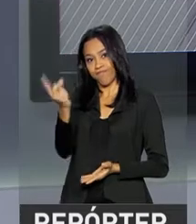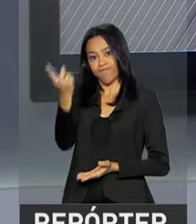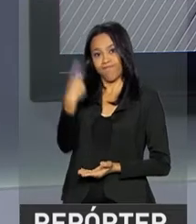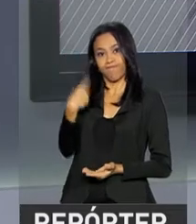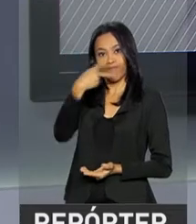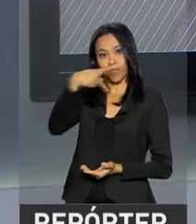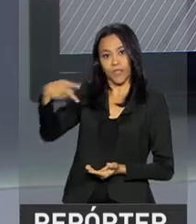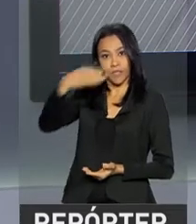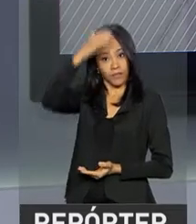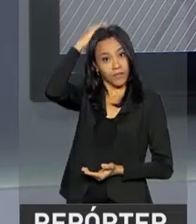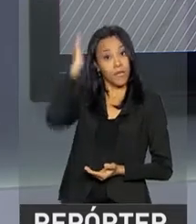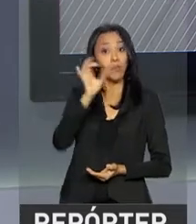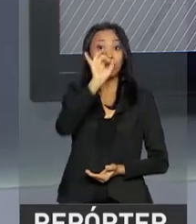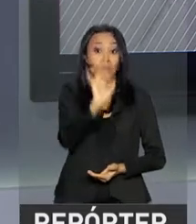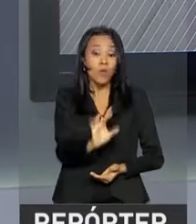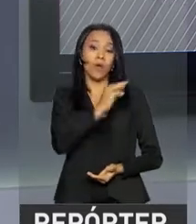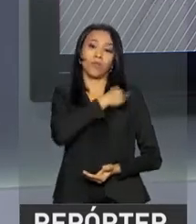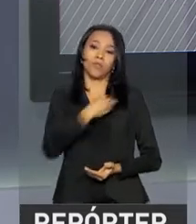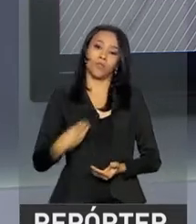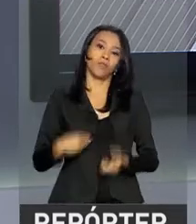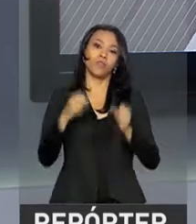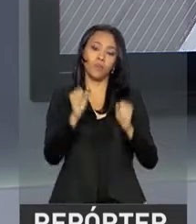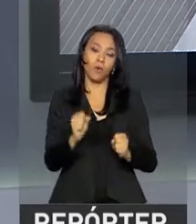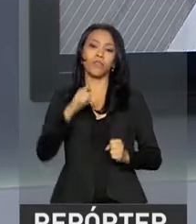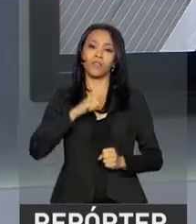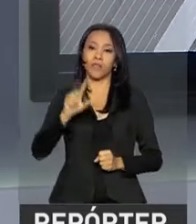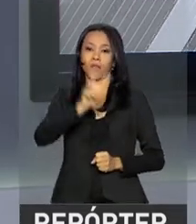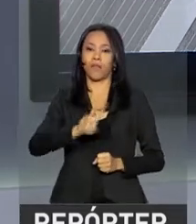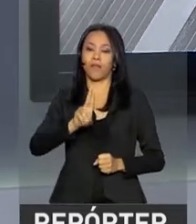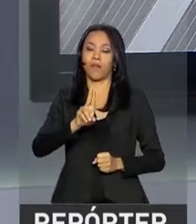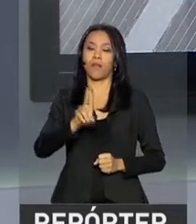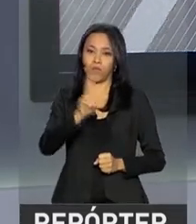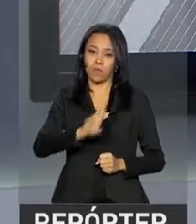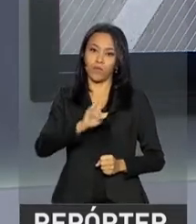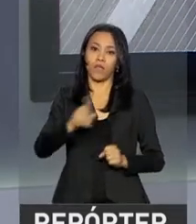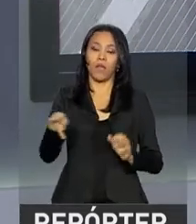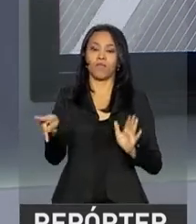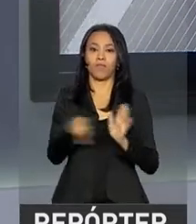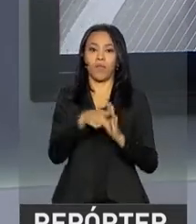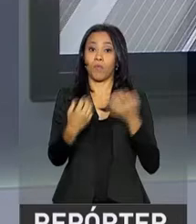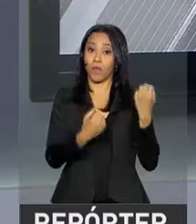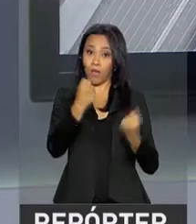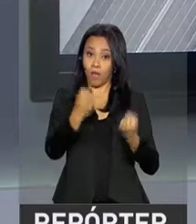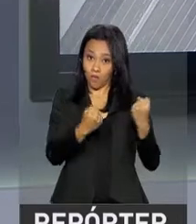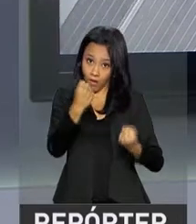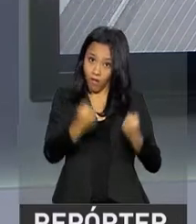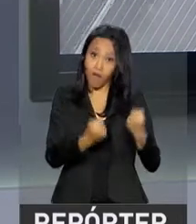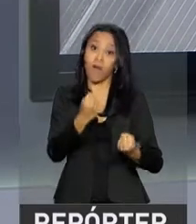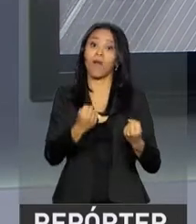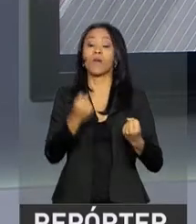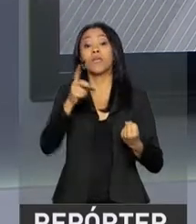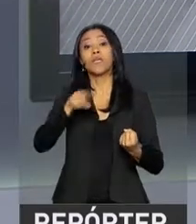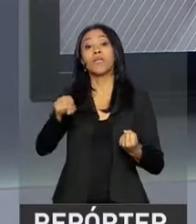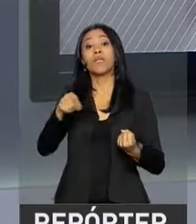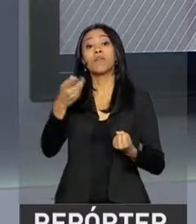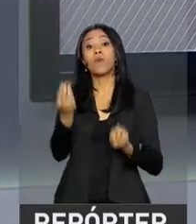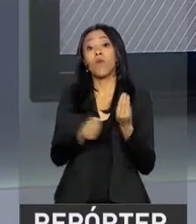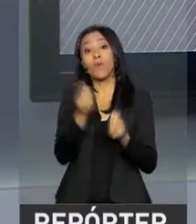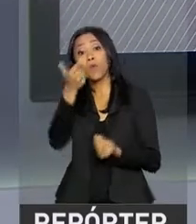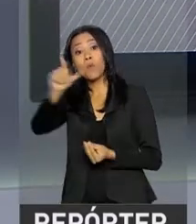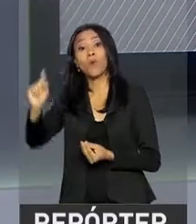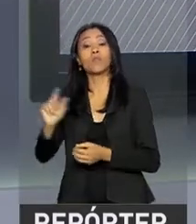temer apenas ministros de estado podem ter carro oficial e os serviços que necessitam de transporte são feitos pelo aplicativo